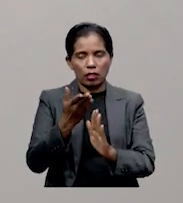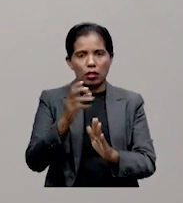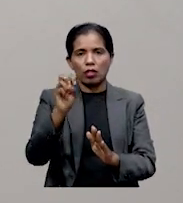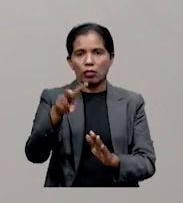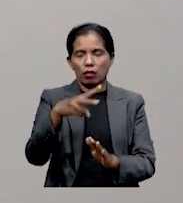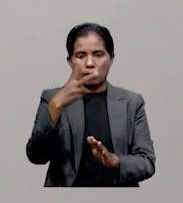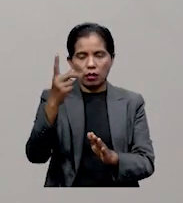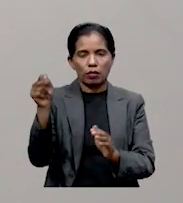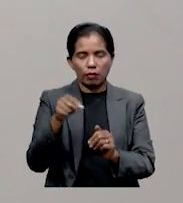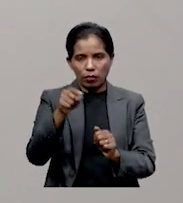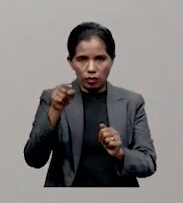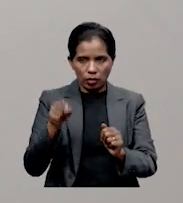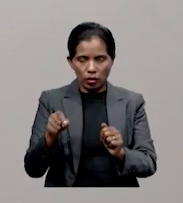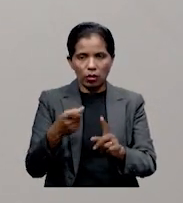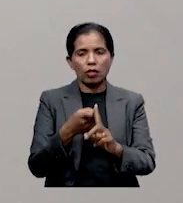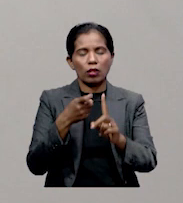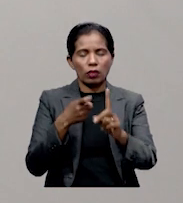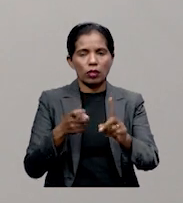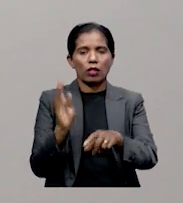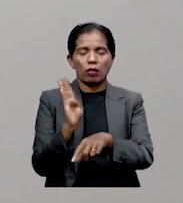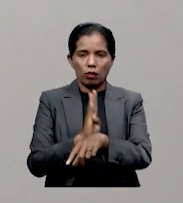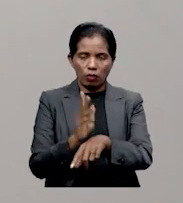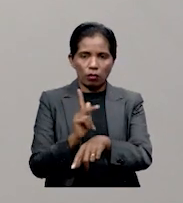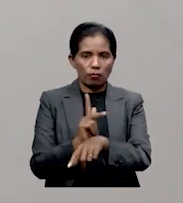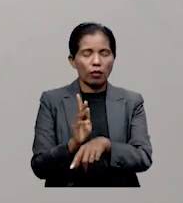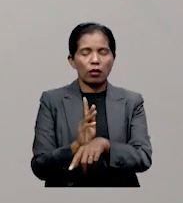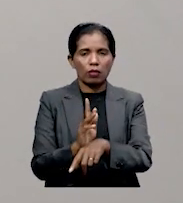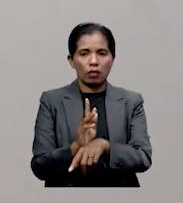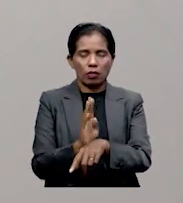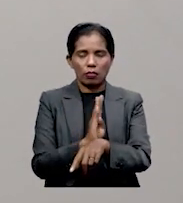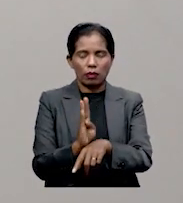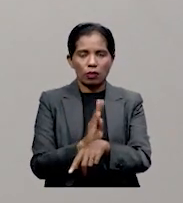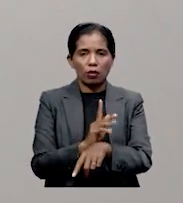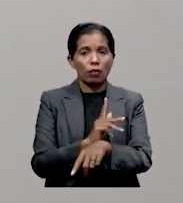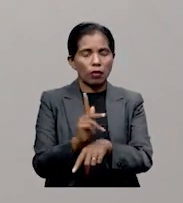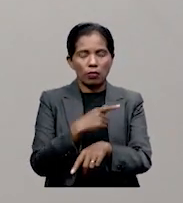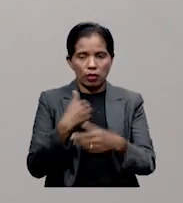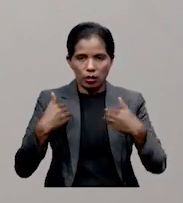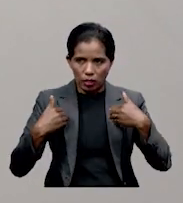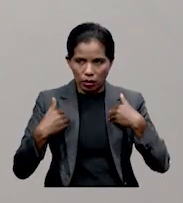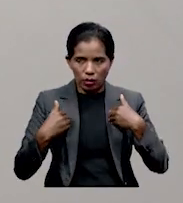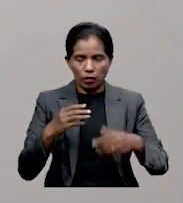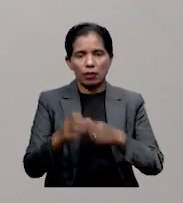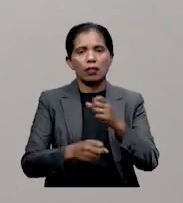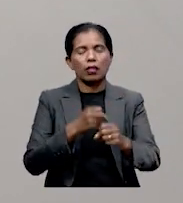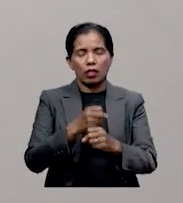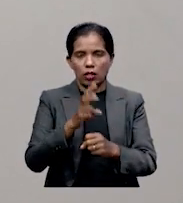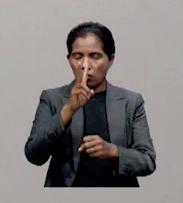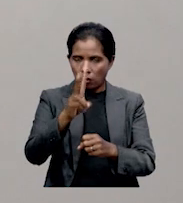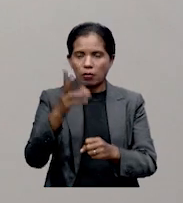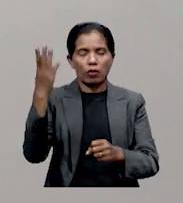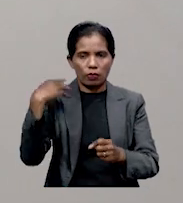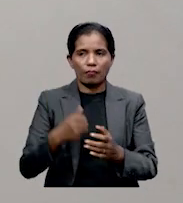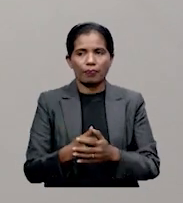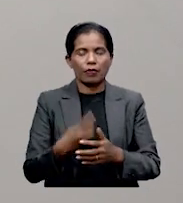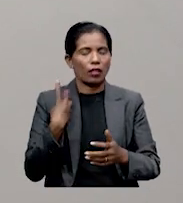12% husi total empresa na Bekia, mas vemos haksui quase 50% husi tina roba kutuk. Kata kita, ida ne